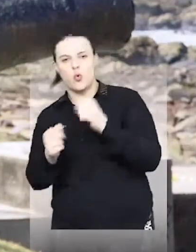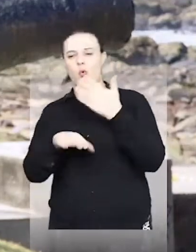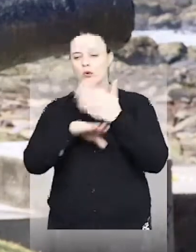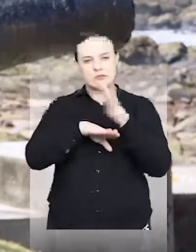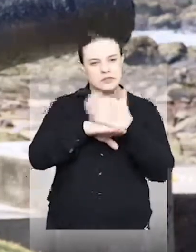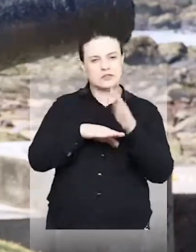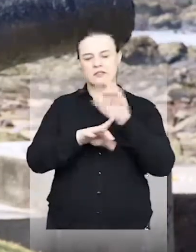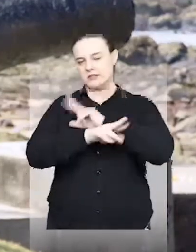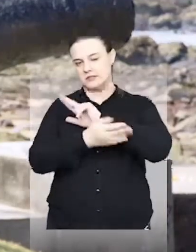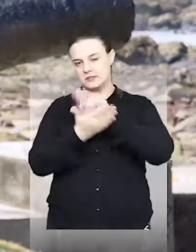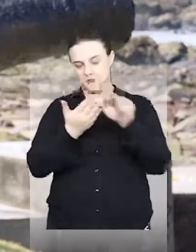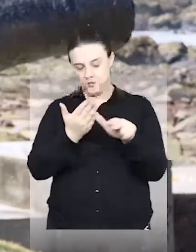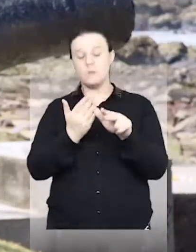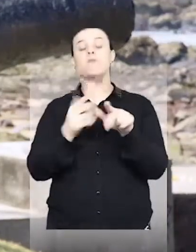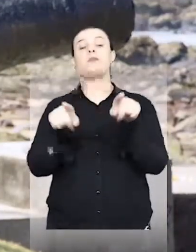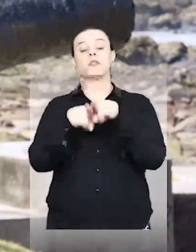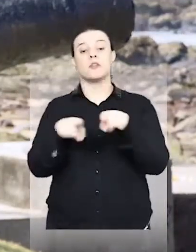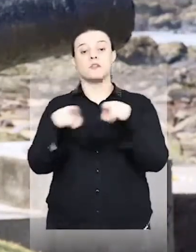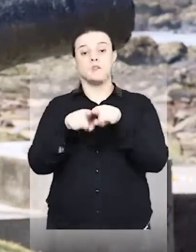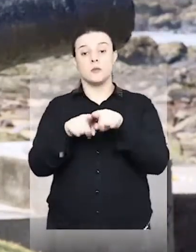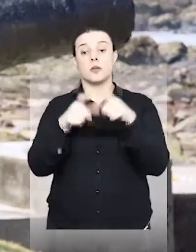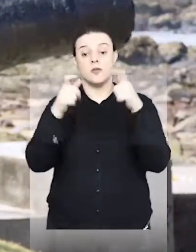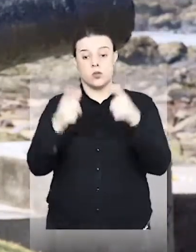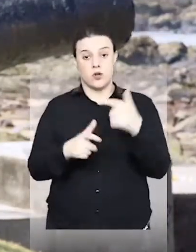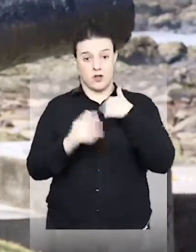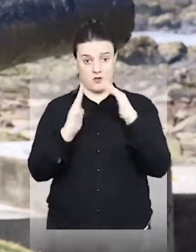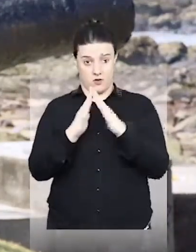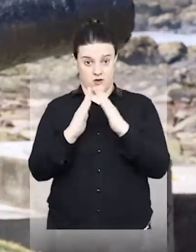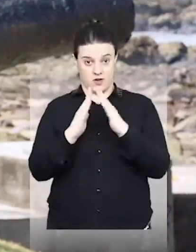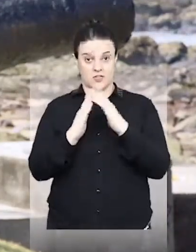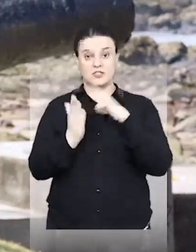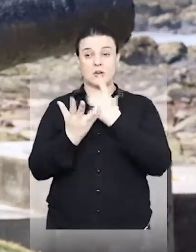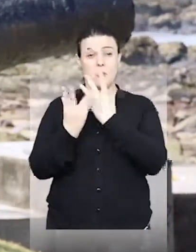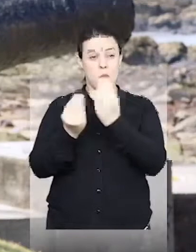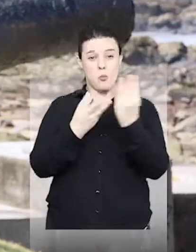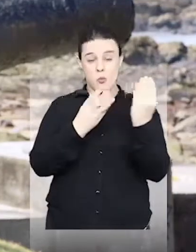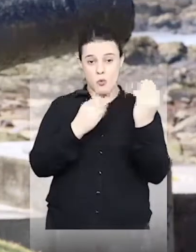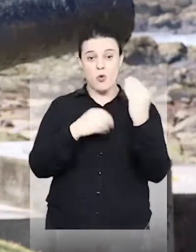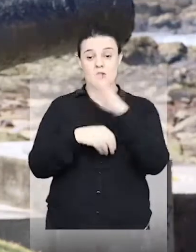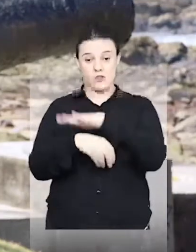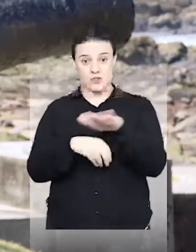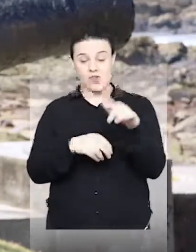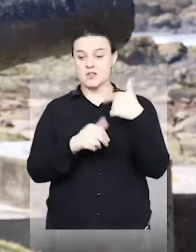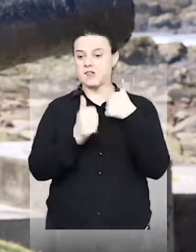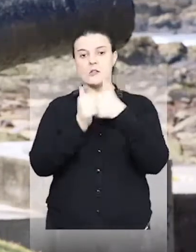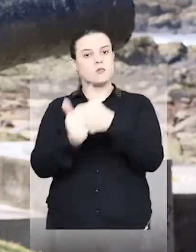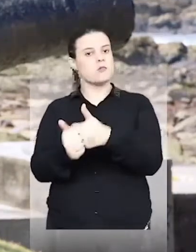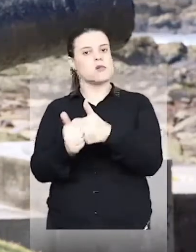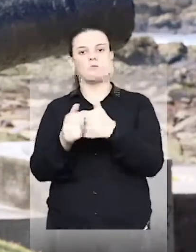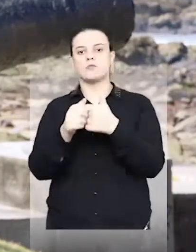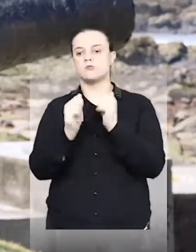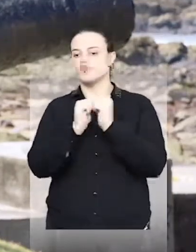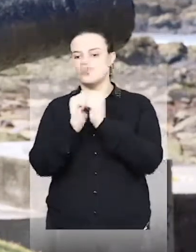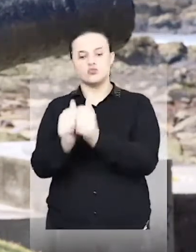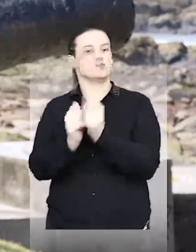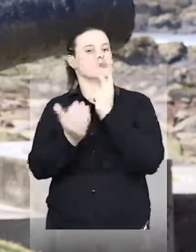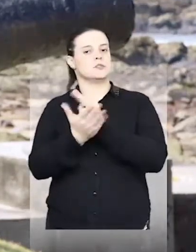ativo, né, com esporte. E também no condomínio onde eu morava tinha muita criança, e eu sempre